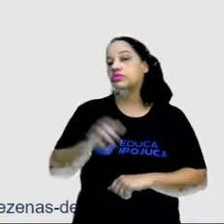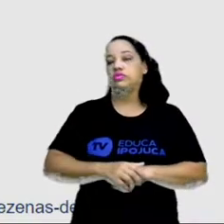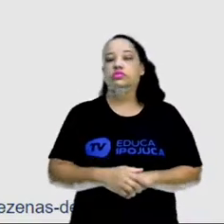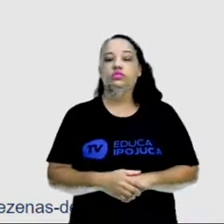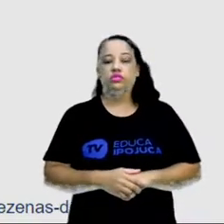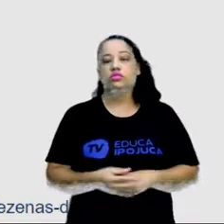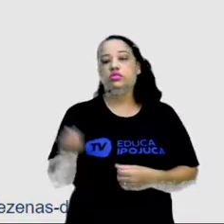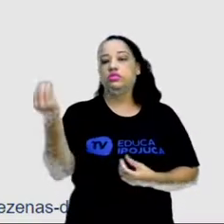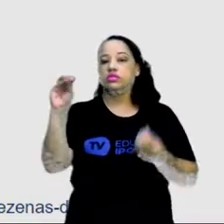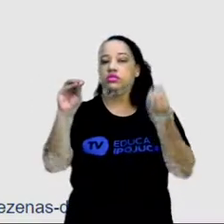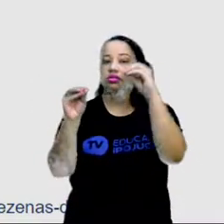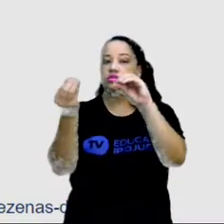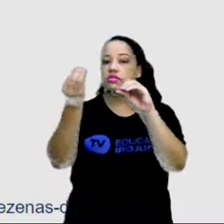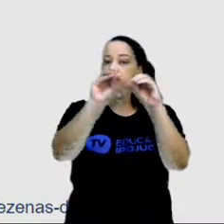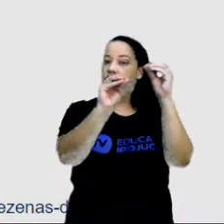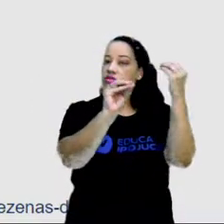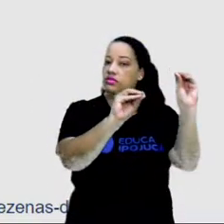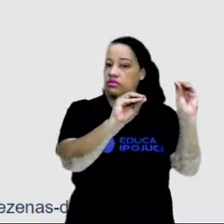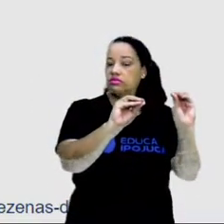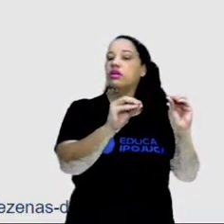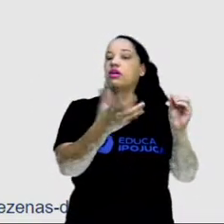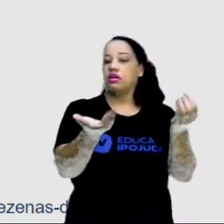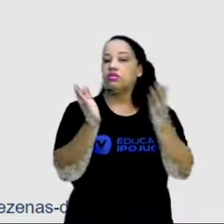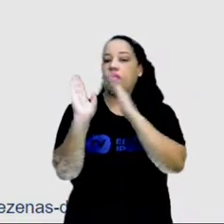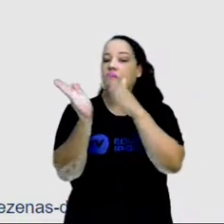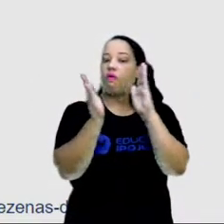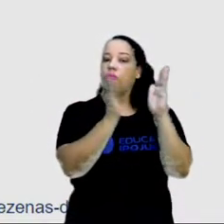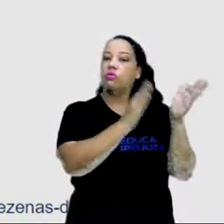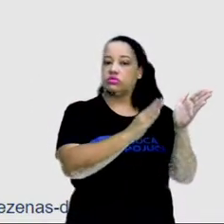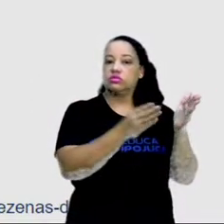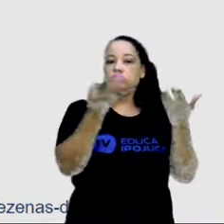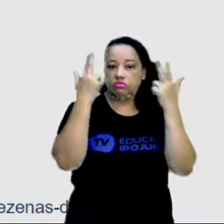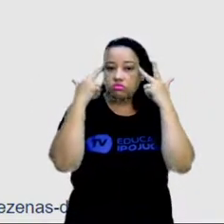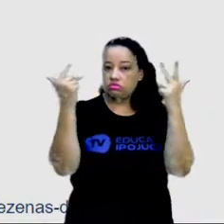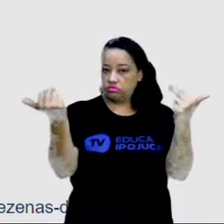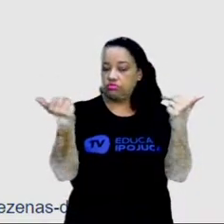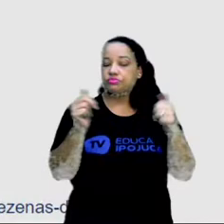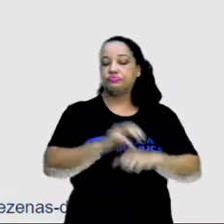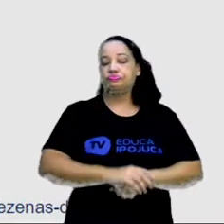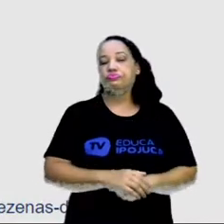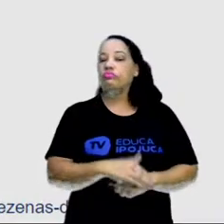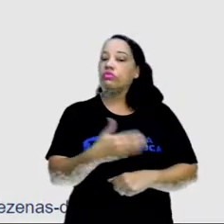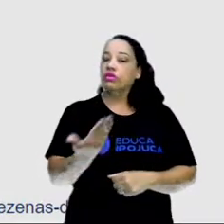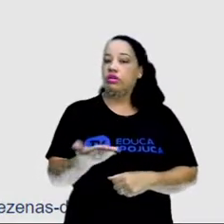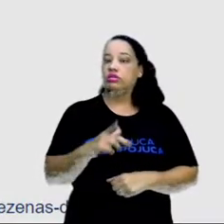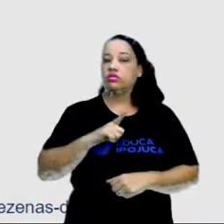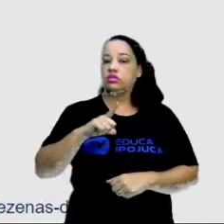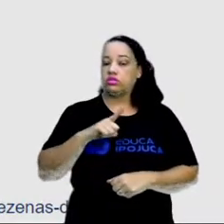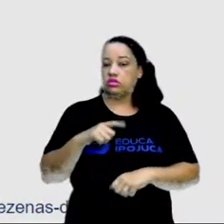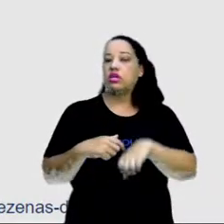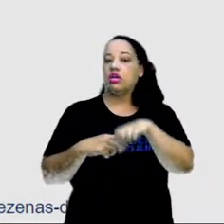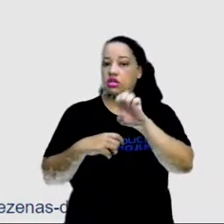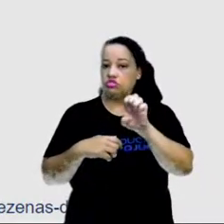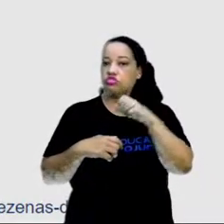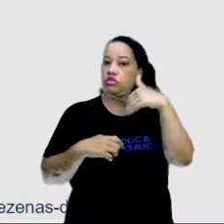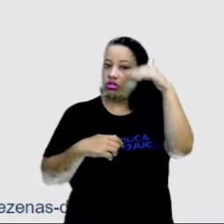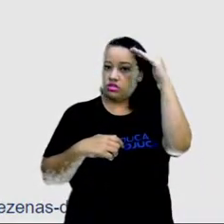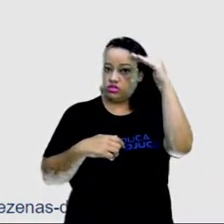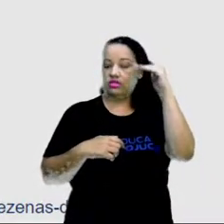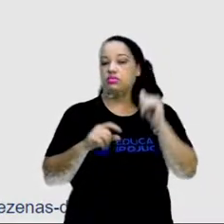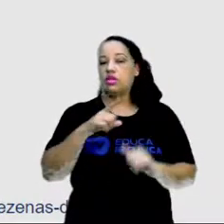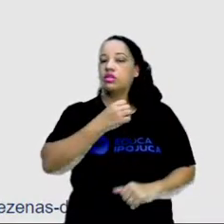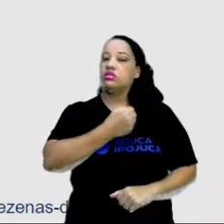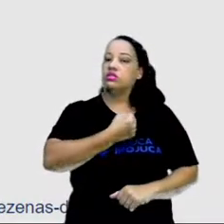composição, decomposição e a ordem desses números naturais. Acima à esquerda temos o número